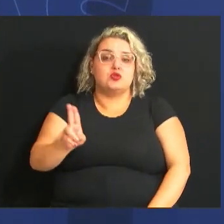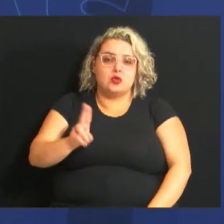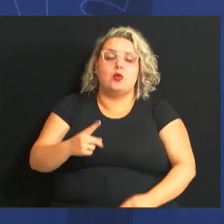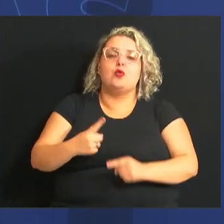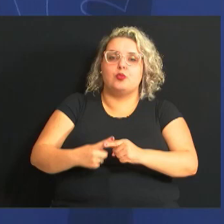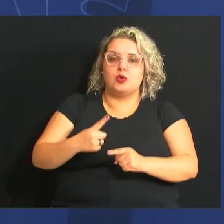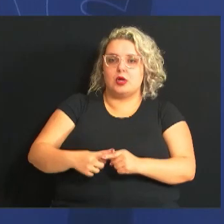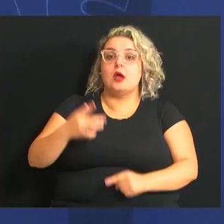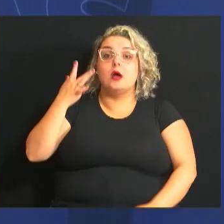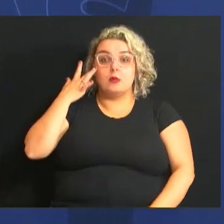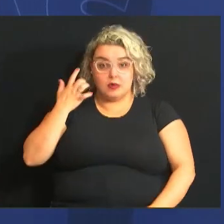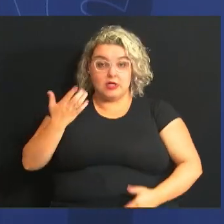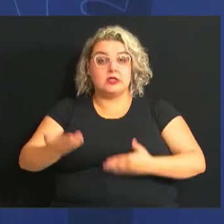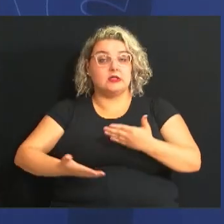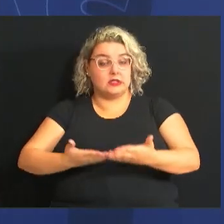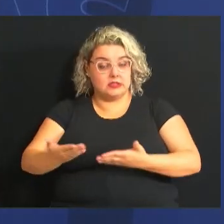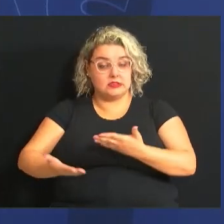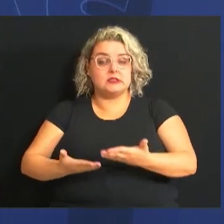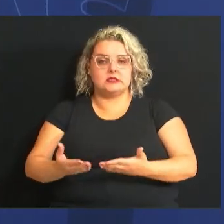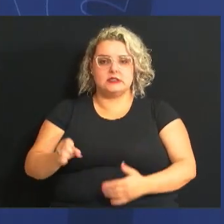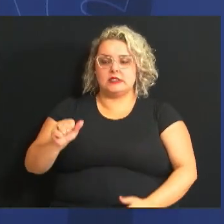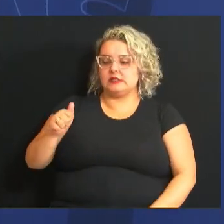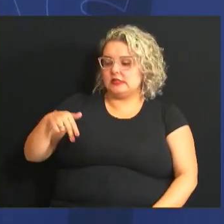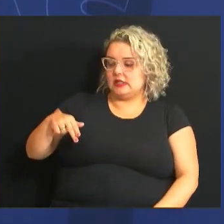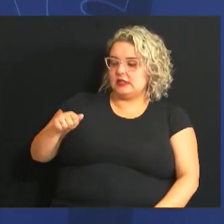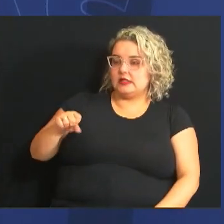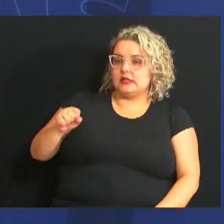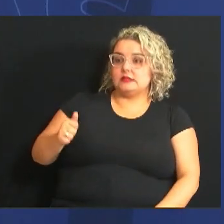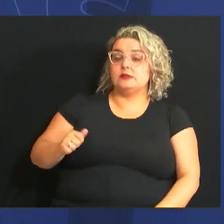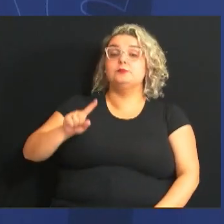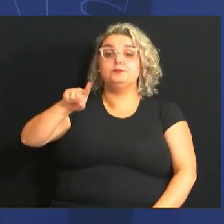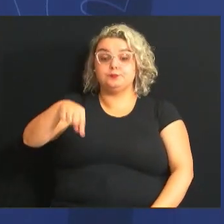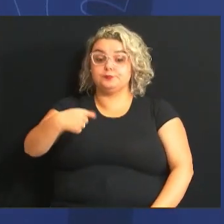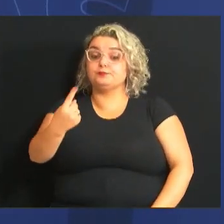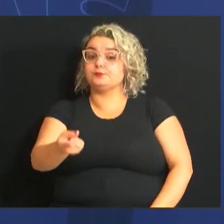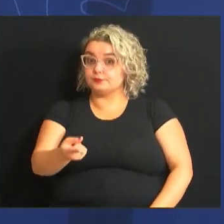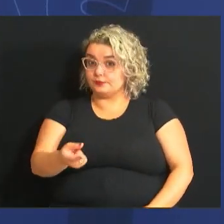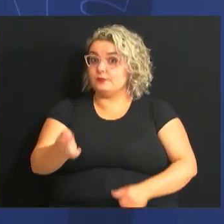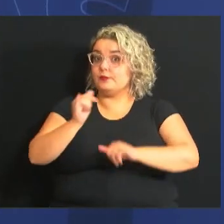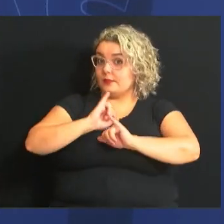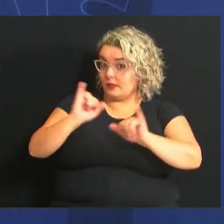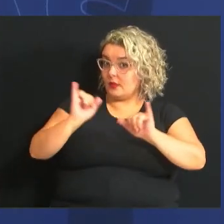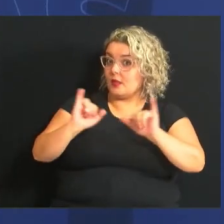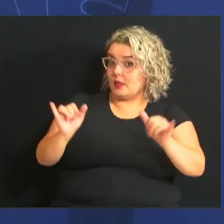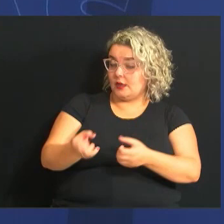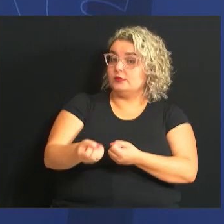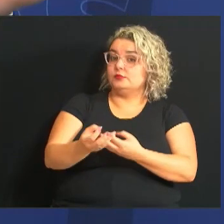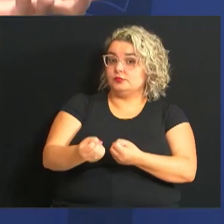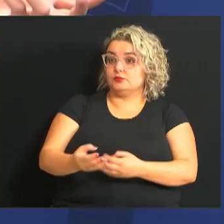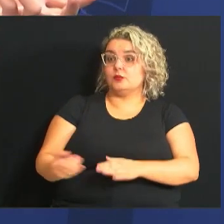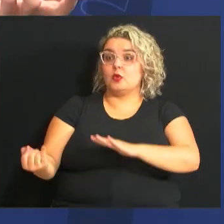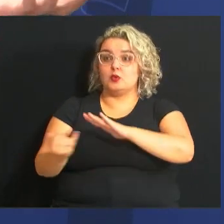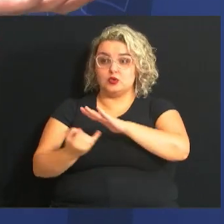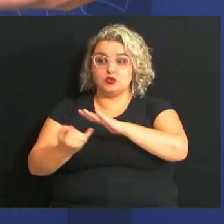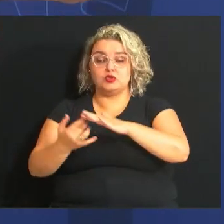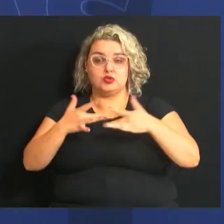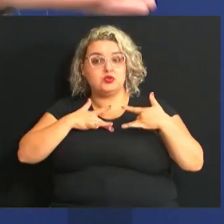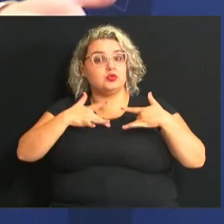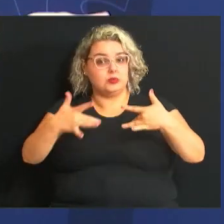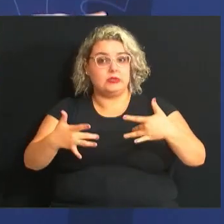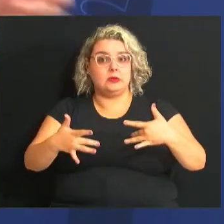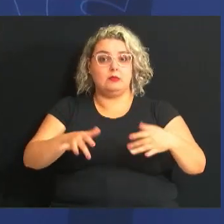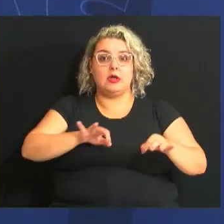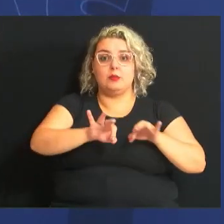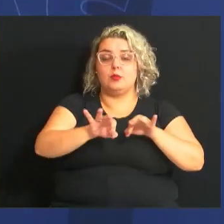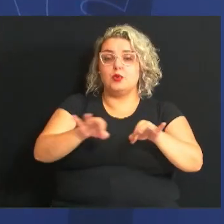este serviço da Sanasa. E uma outra notícia importante, olha só, o Instituto de Solidariedade para Programas de Alimentação,